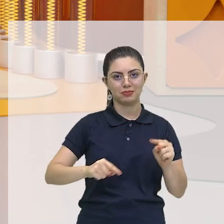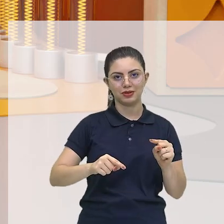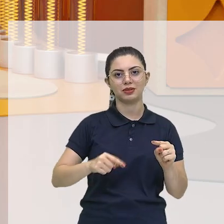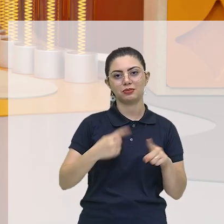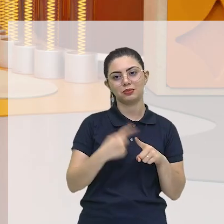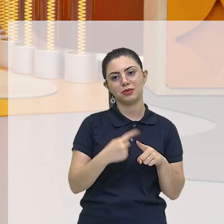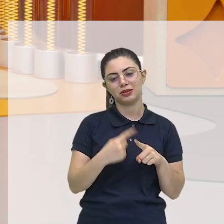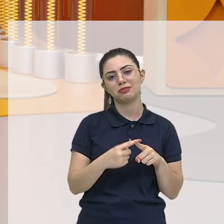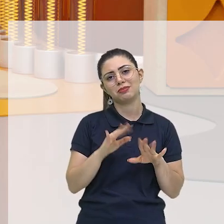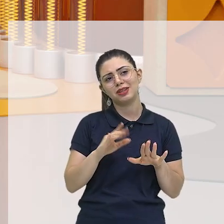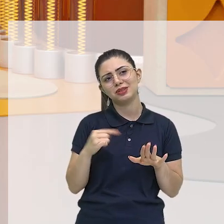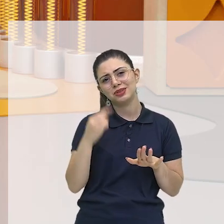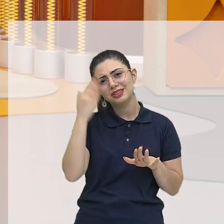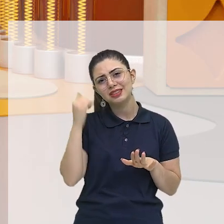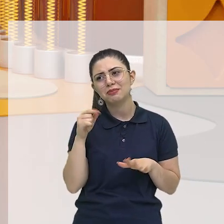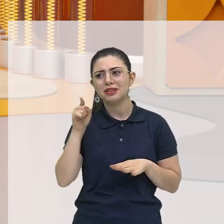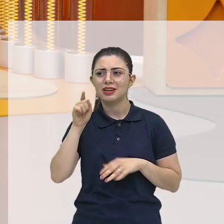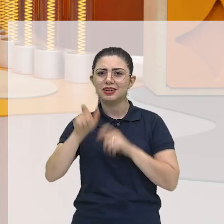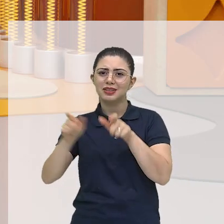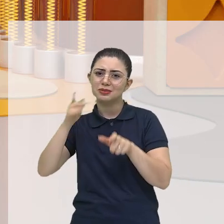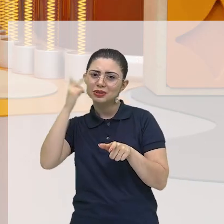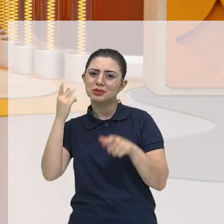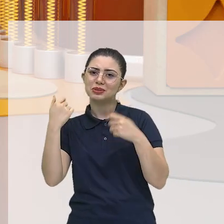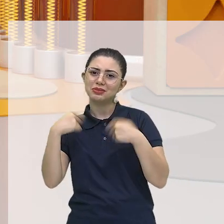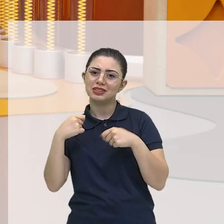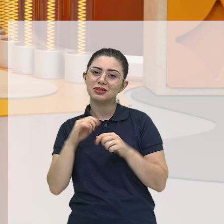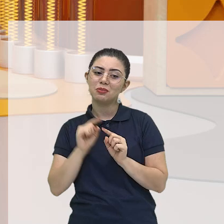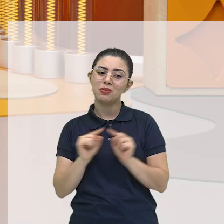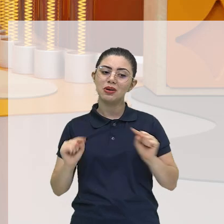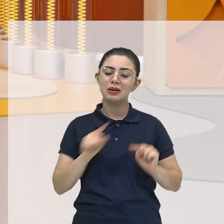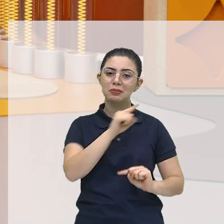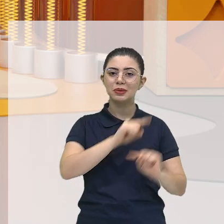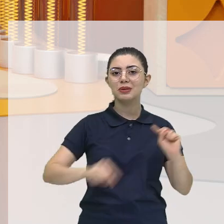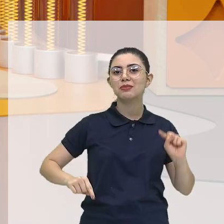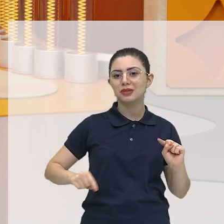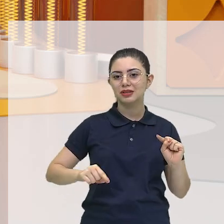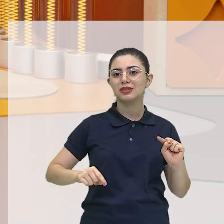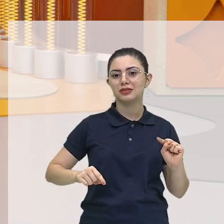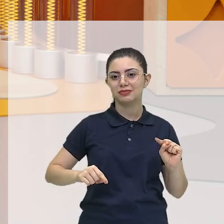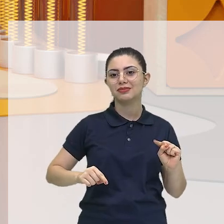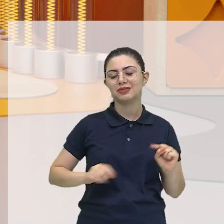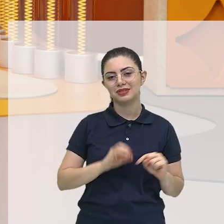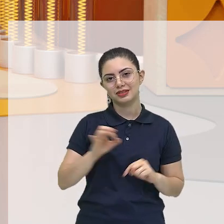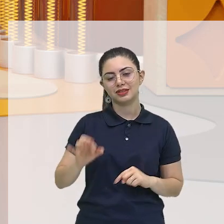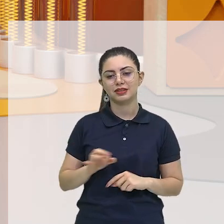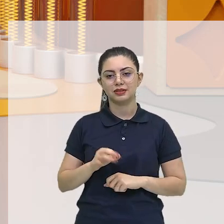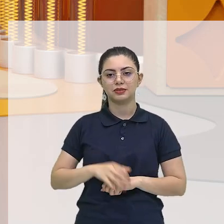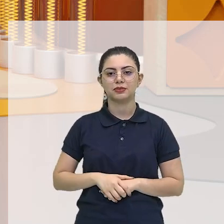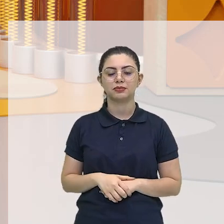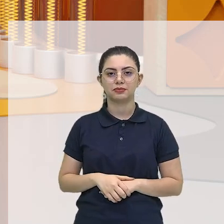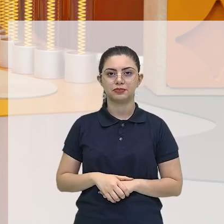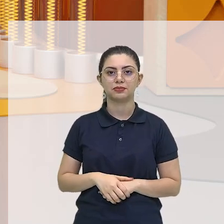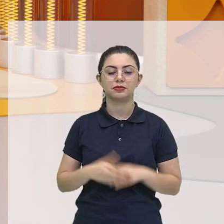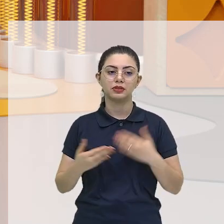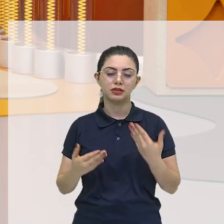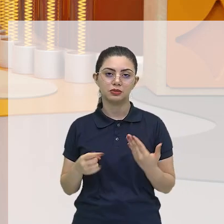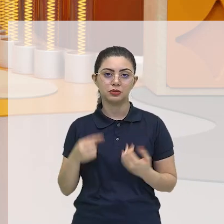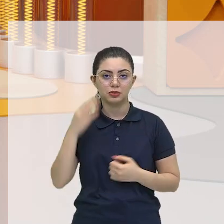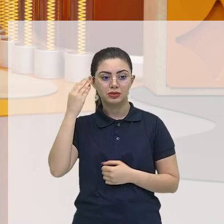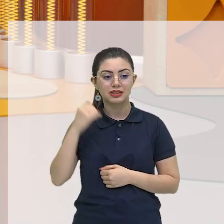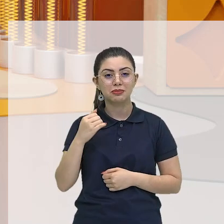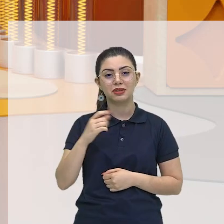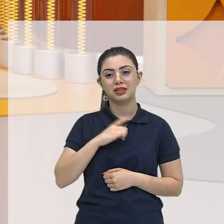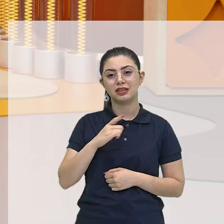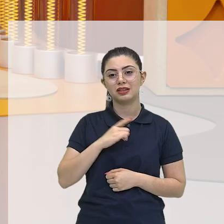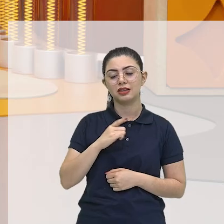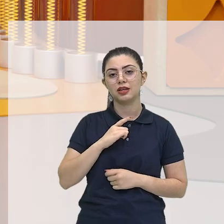sabendo que as pessoas elas precisam, tá? Principalmente em larga escala, principalmente em grande quantidade ali